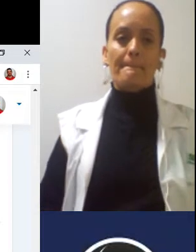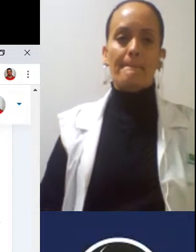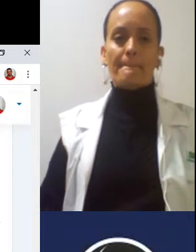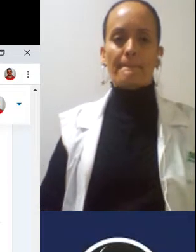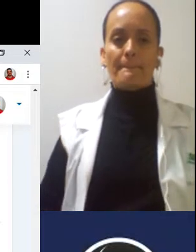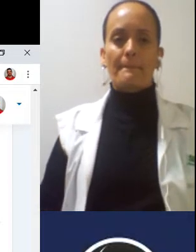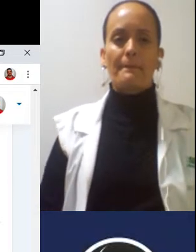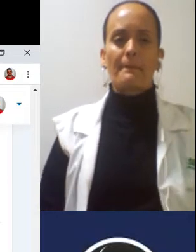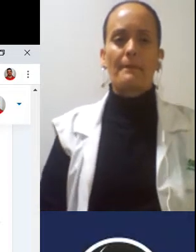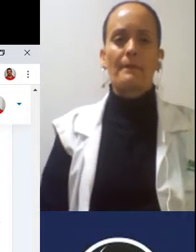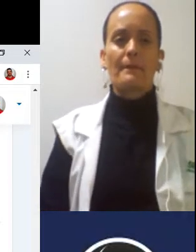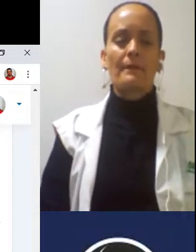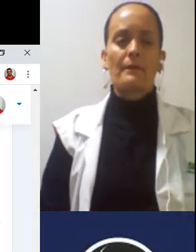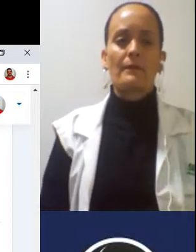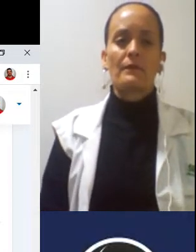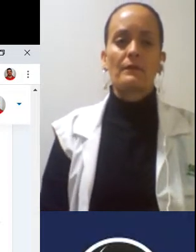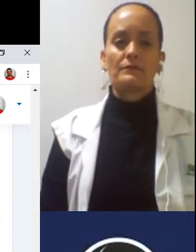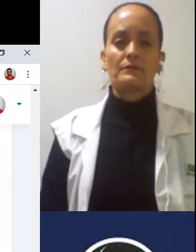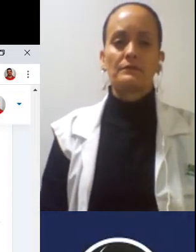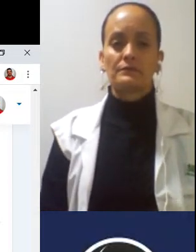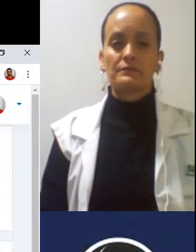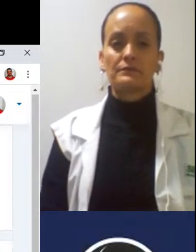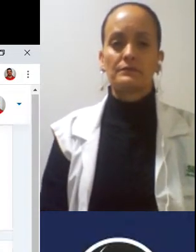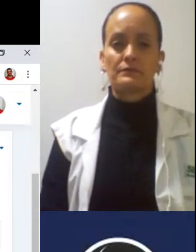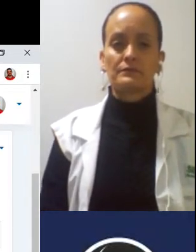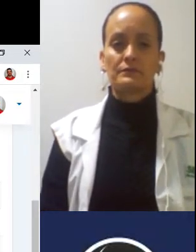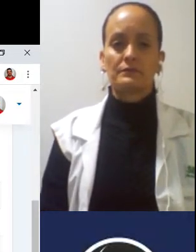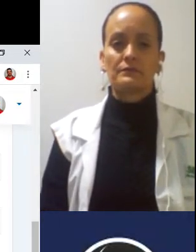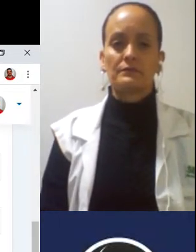a data de validação final. É aqui mesmo.